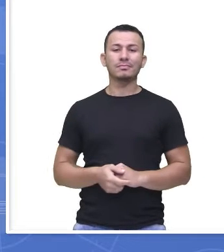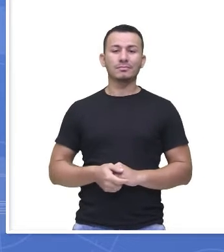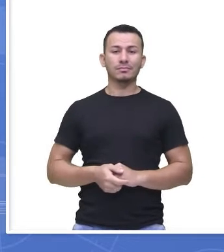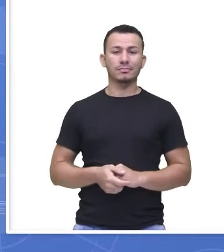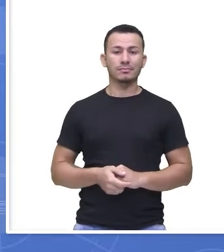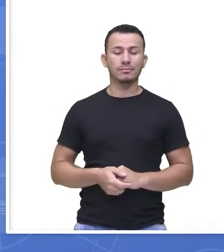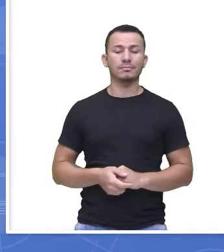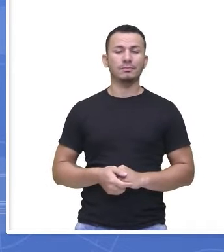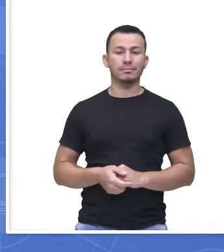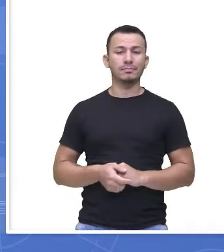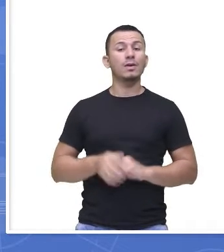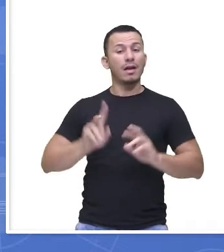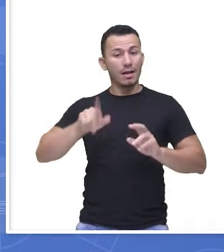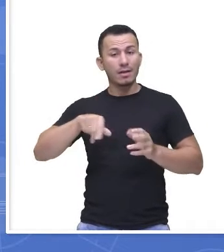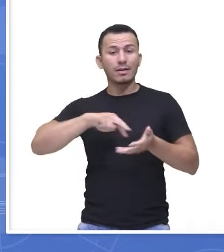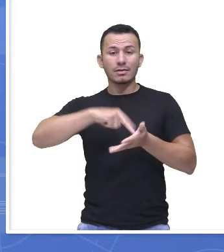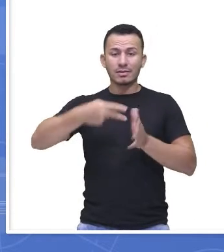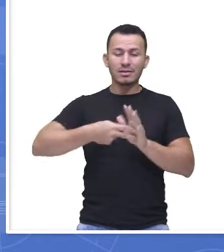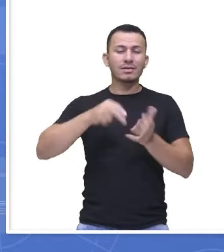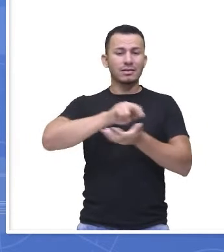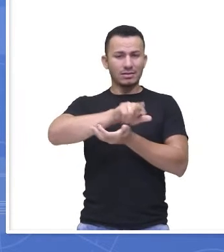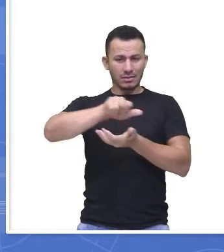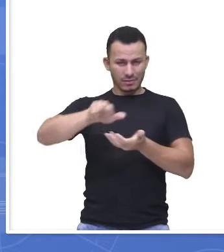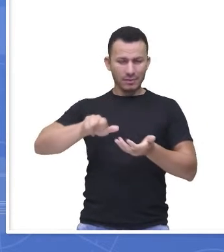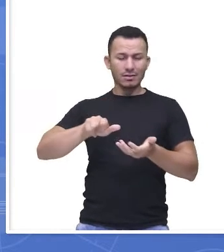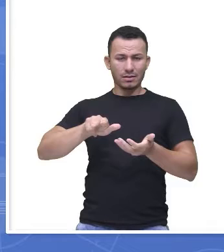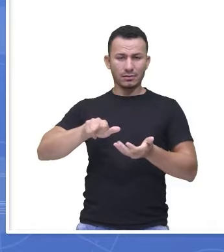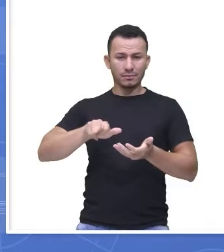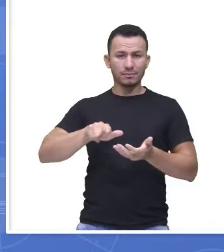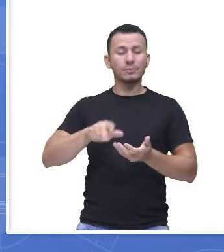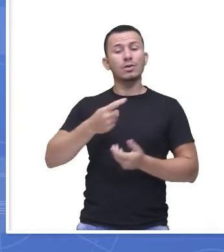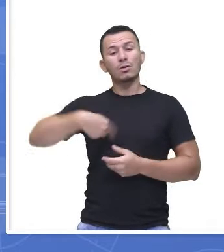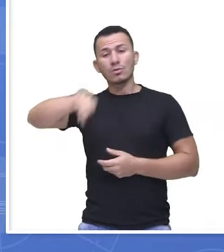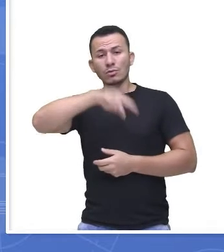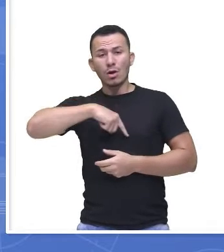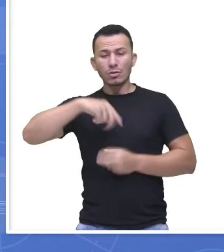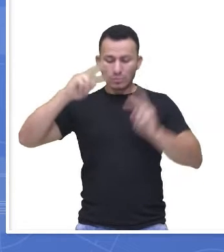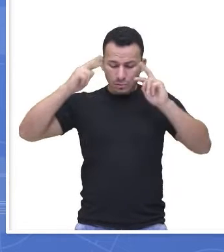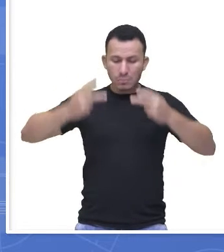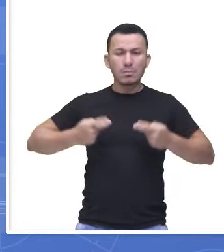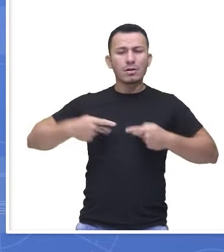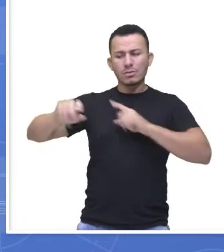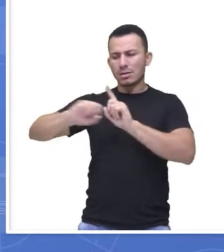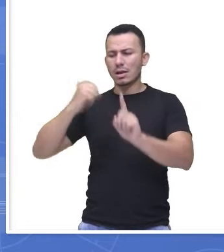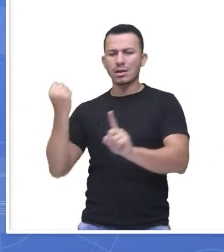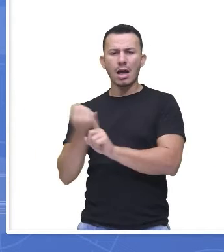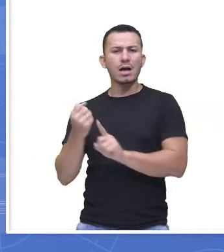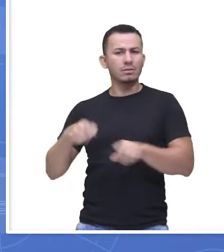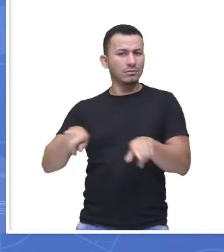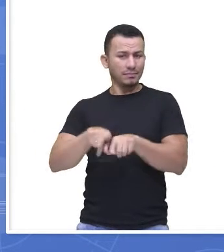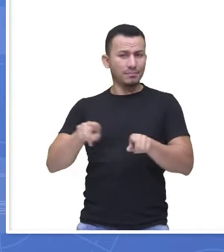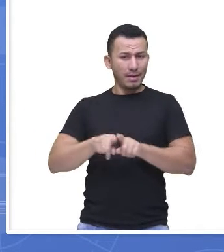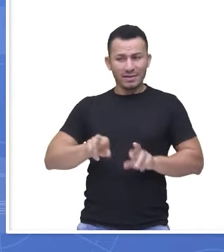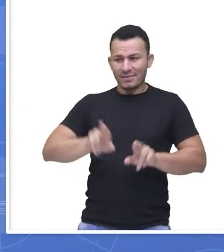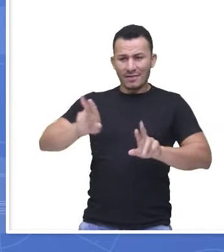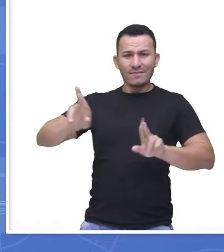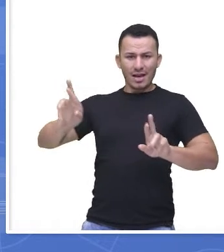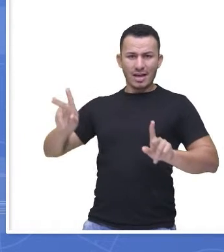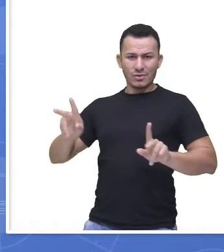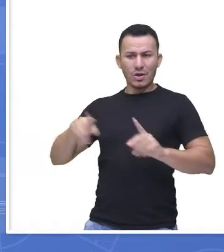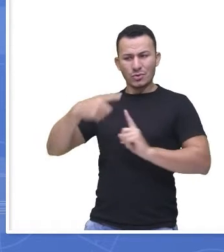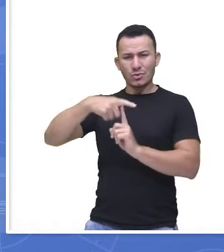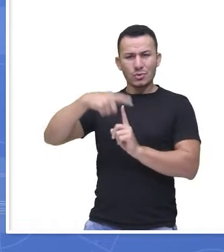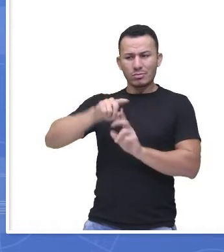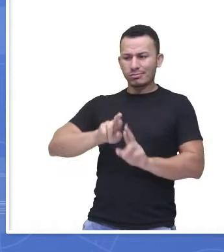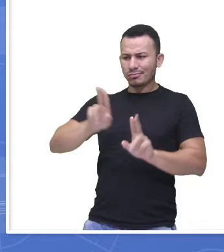Então, diversidade é isso. Se diversidade é isso, nós somos diversos, né? Nós somos diversos em vários